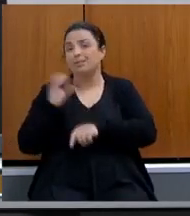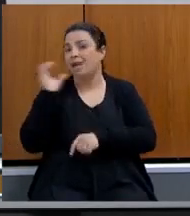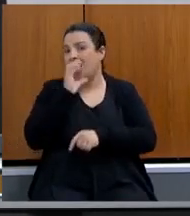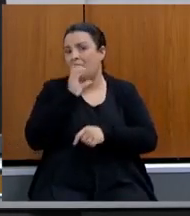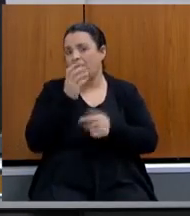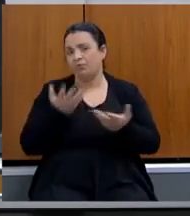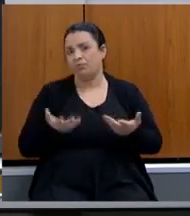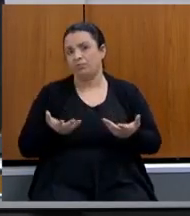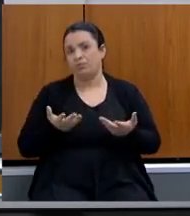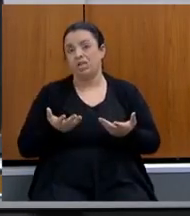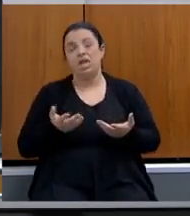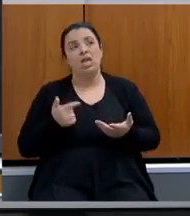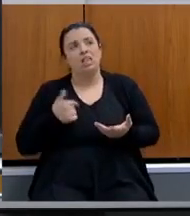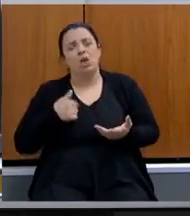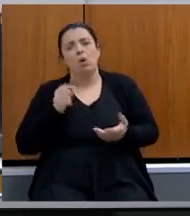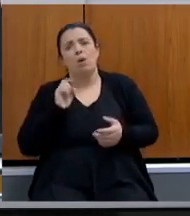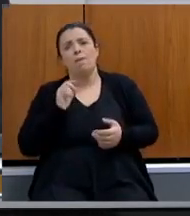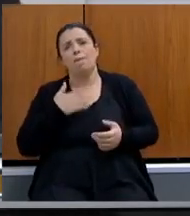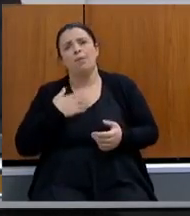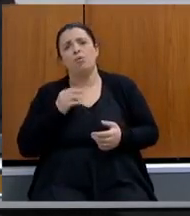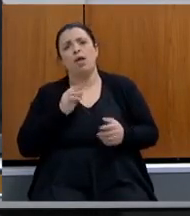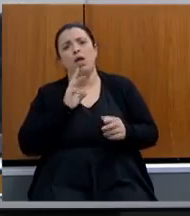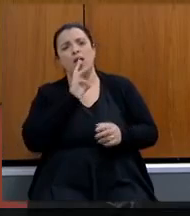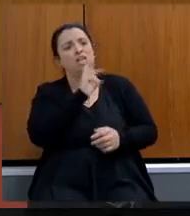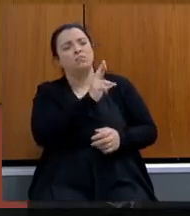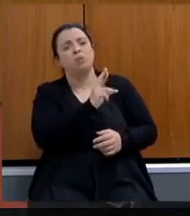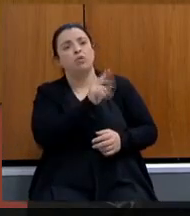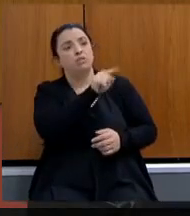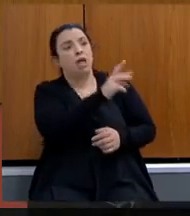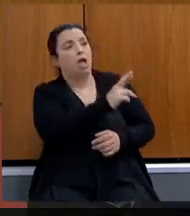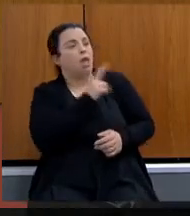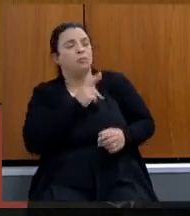que não foram perguntas para ser respondidas com palavras obrigado